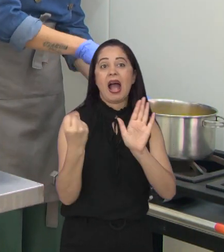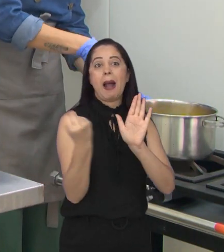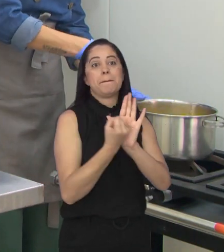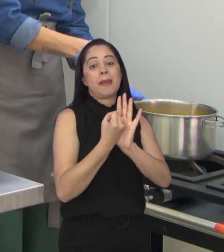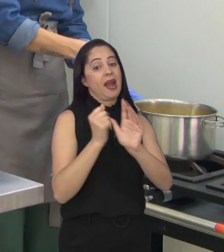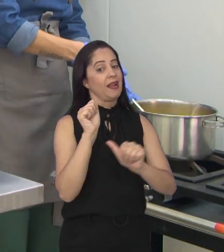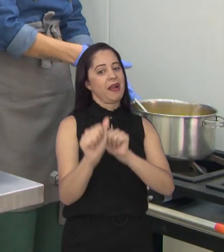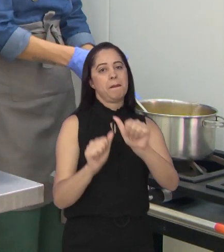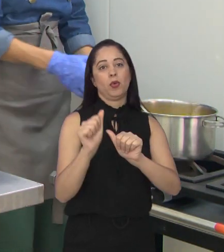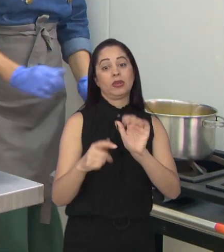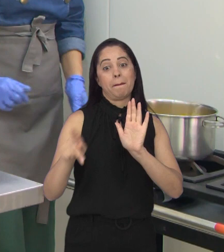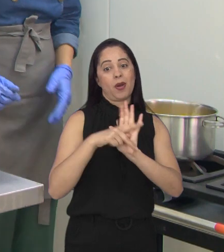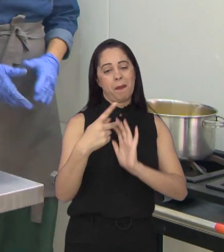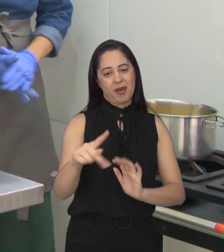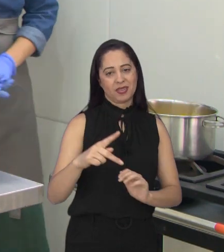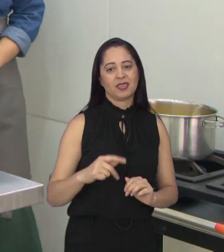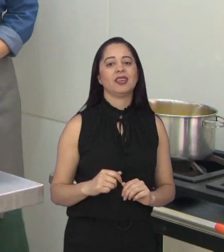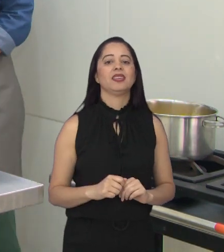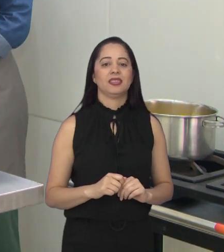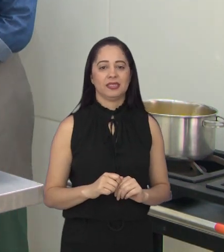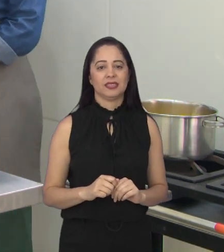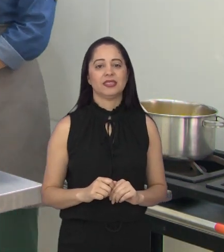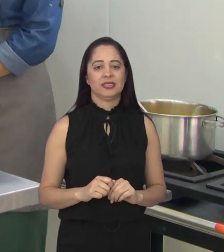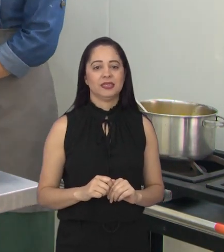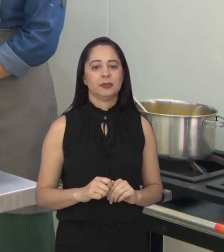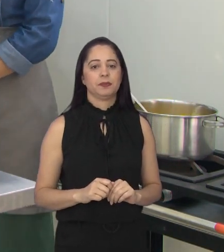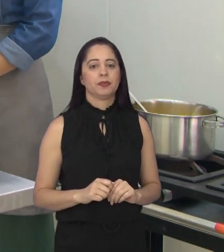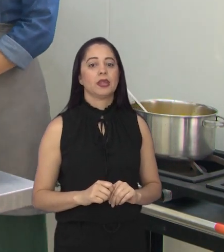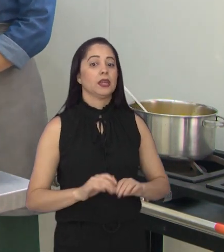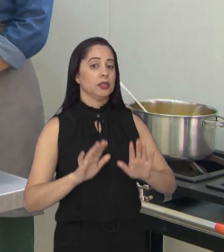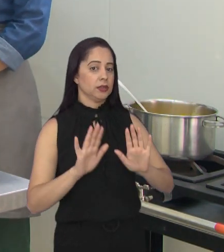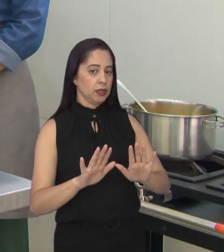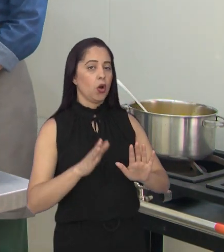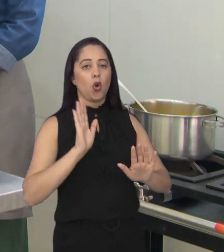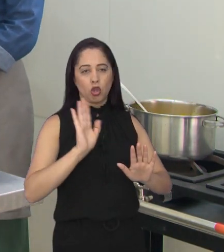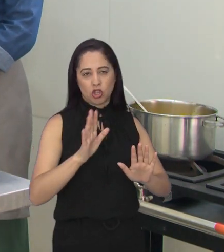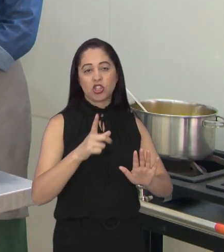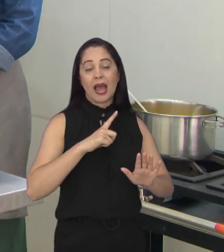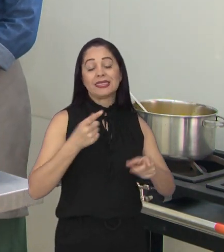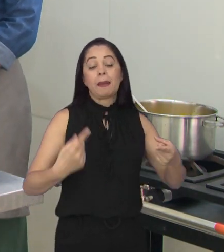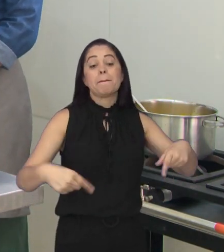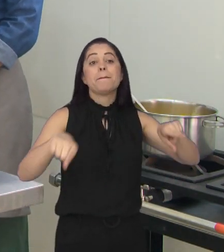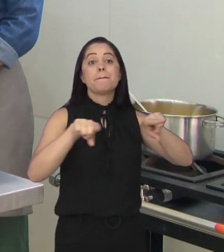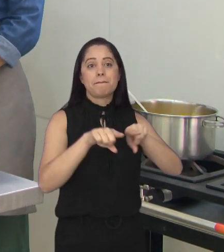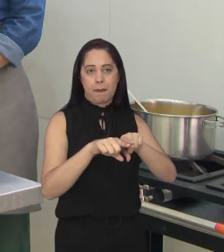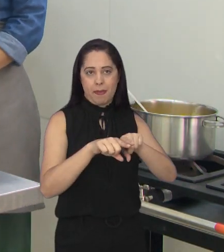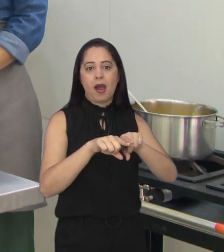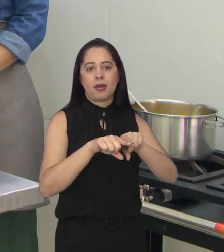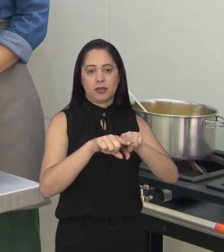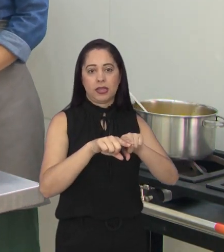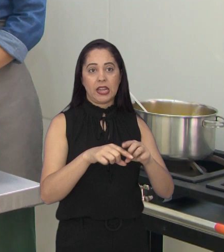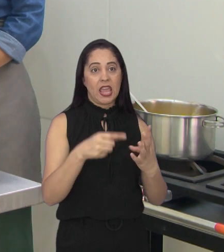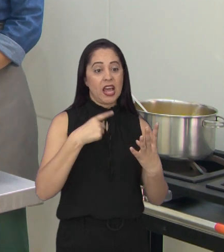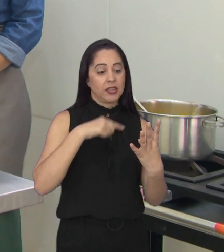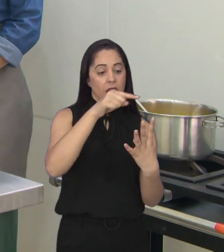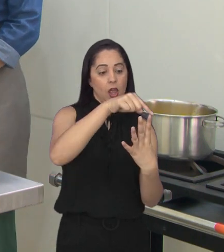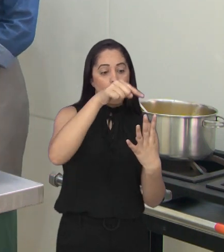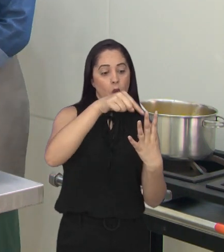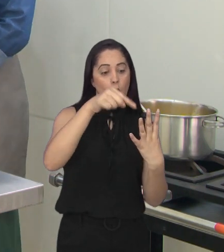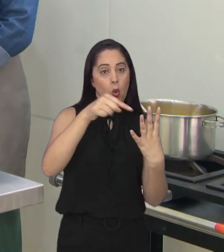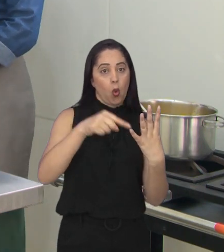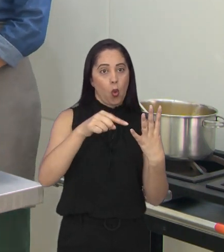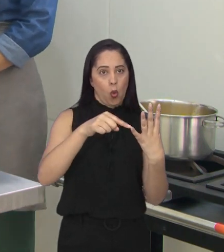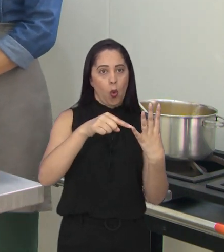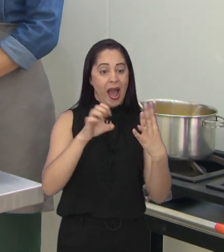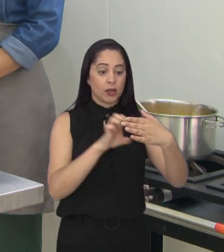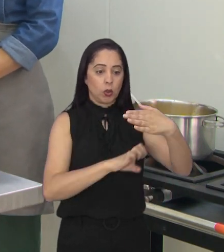e passa a ser a marca X do estabelecimento do próprio proprietário. Então nós já temos isso em andamento com Hoje temos